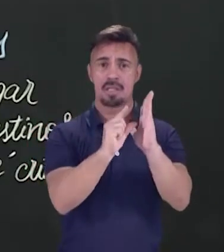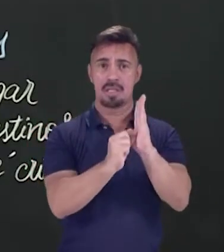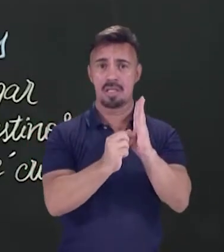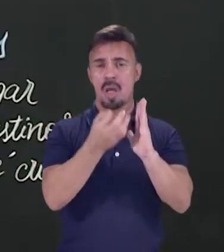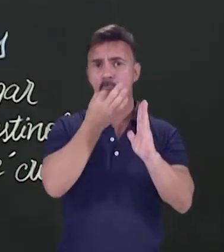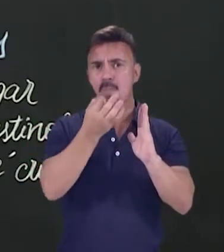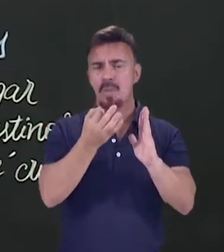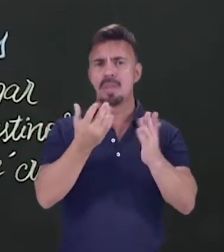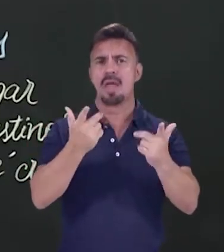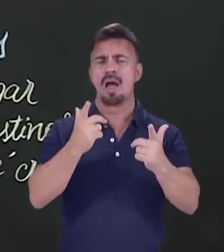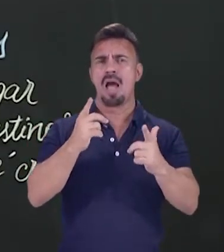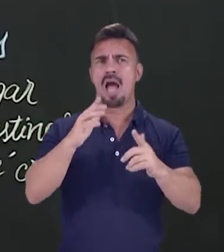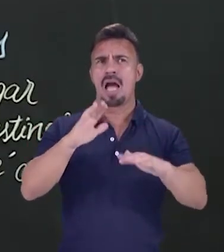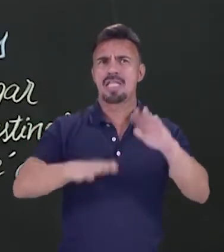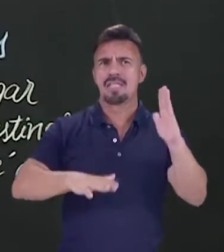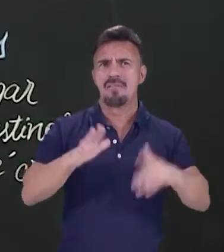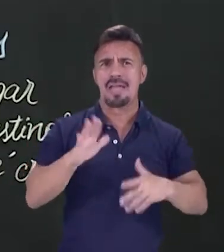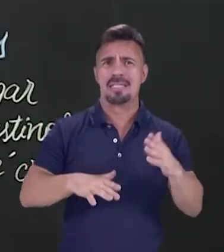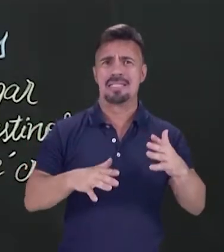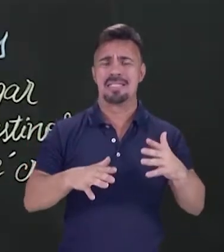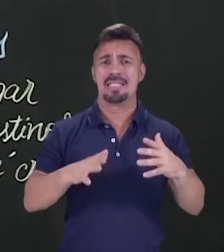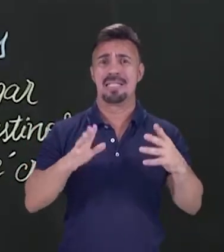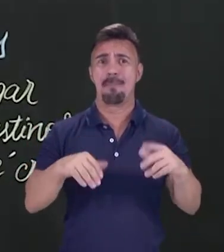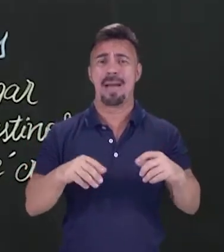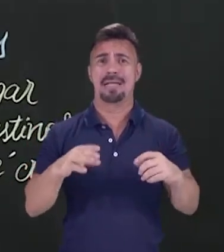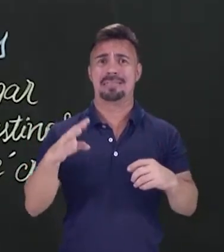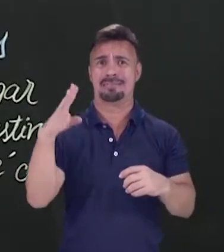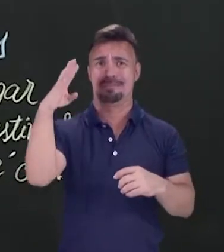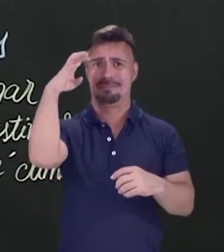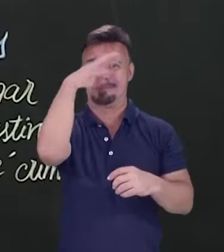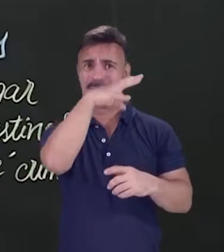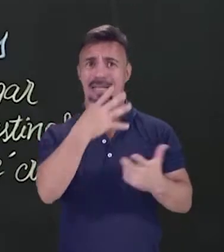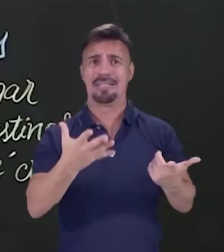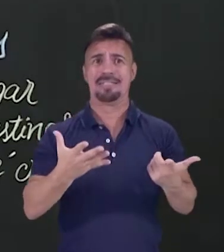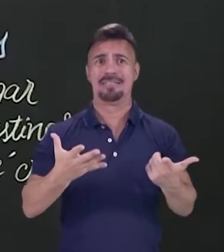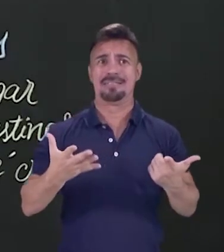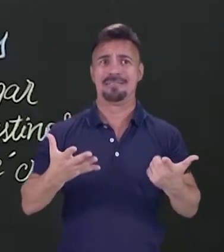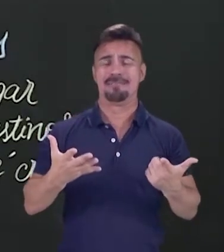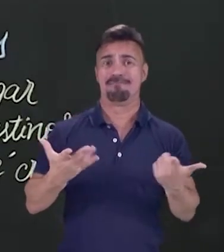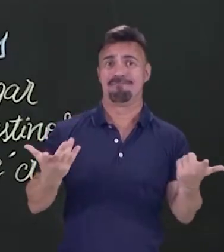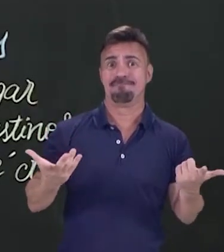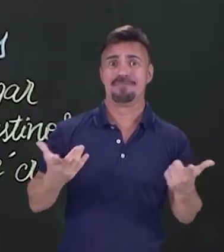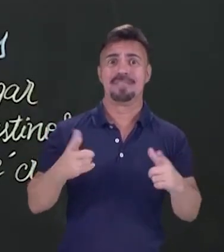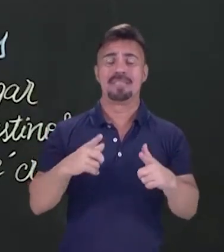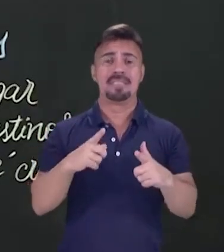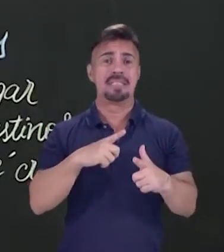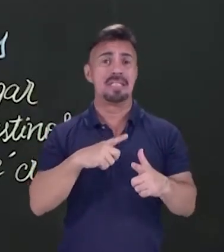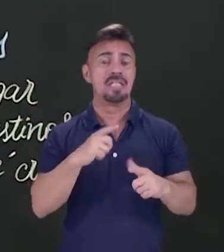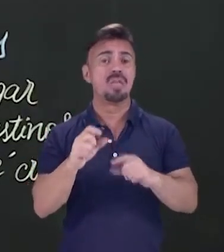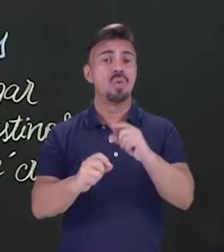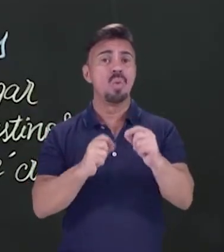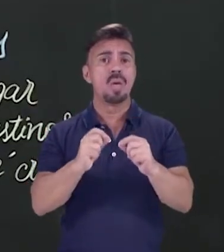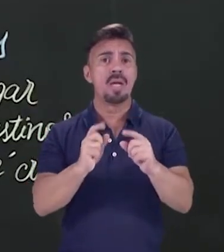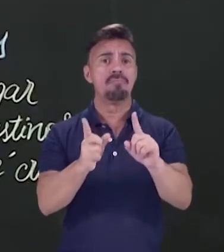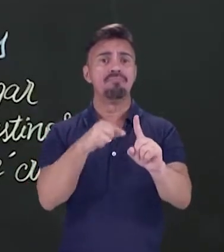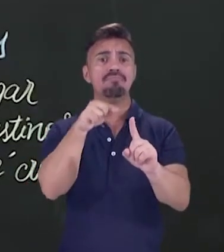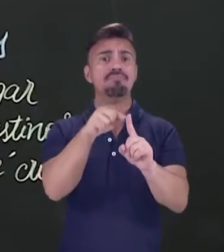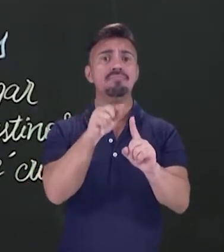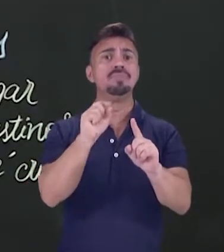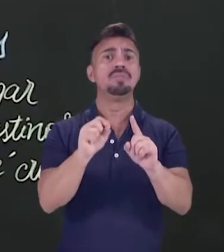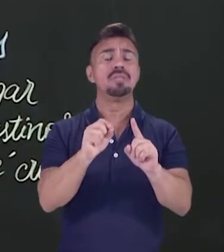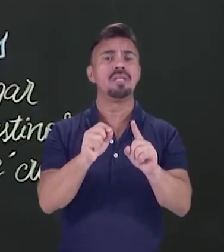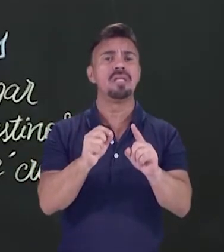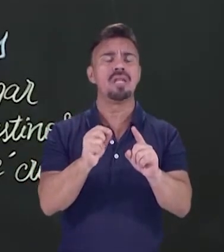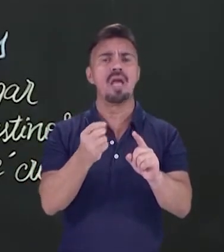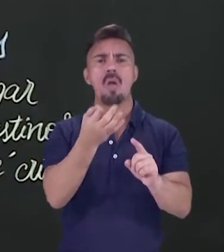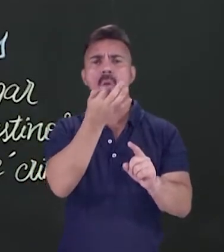mais polêmicos, ou seja, porque eles exigem que a gente coloque, que a gente evidencie um posicionamento muito específico, que a gente evidencie um